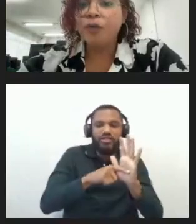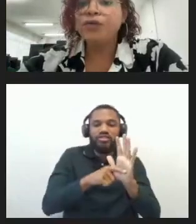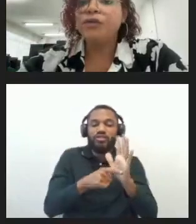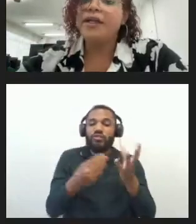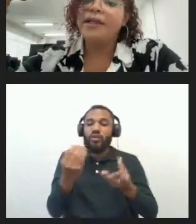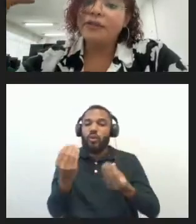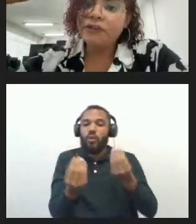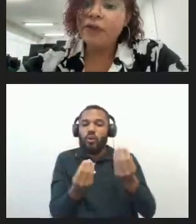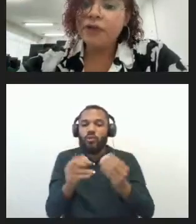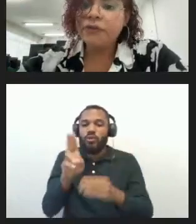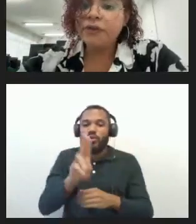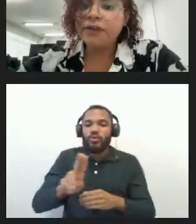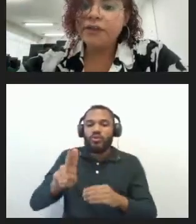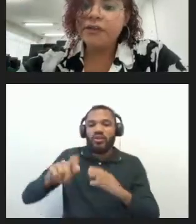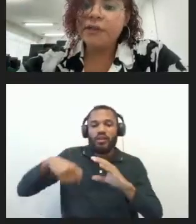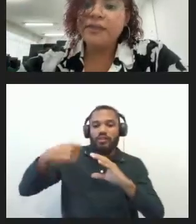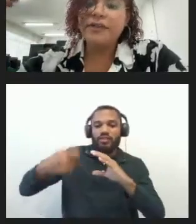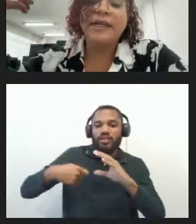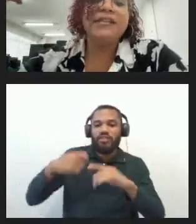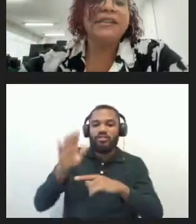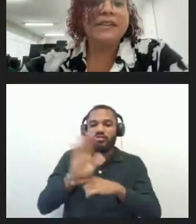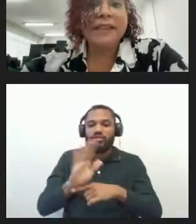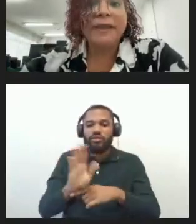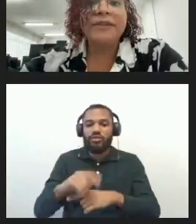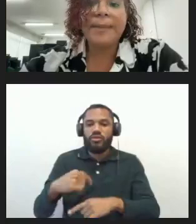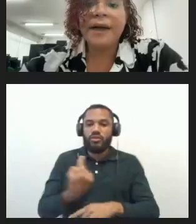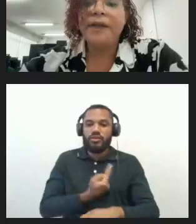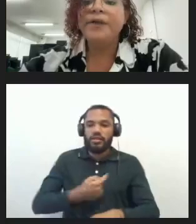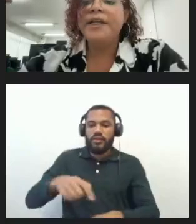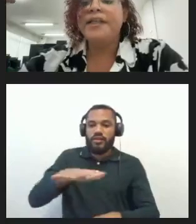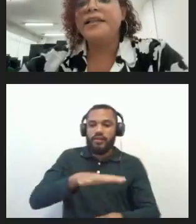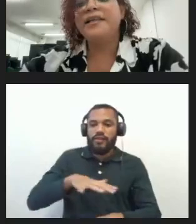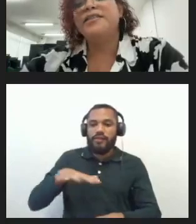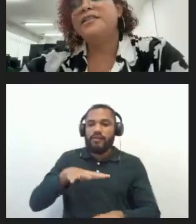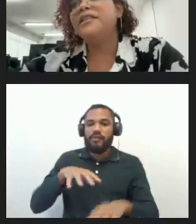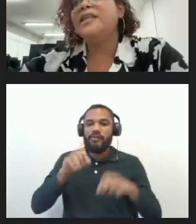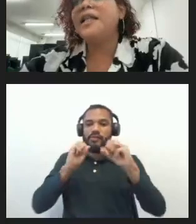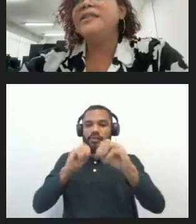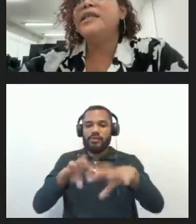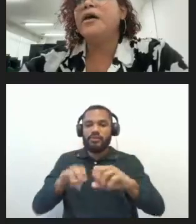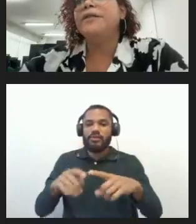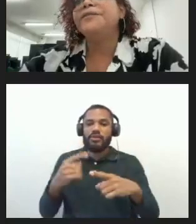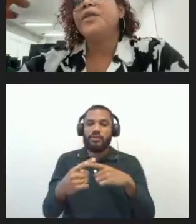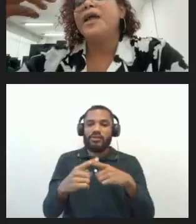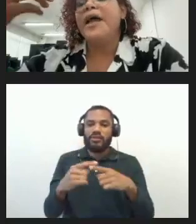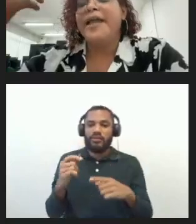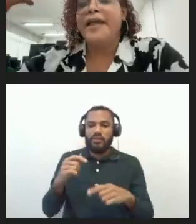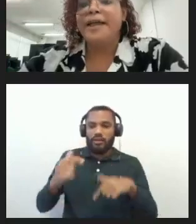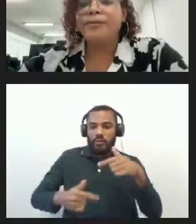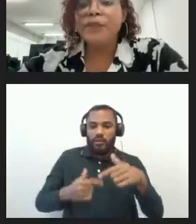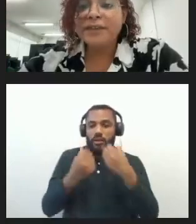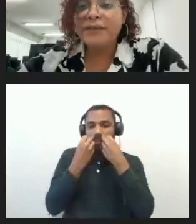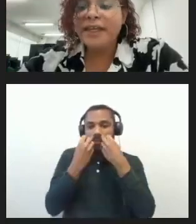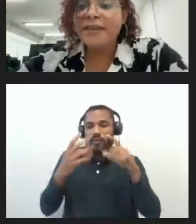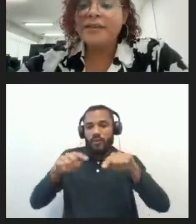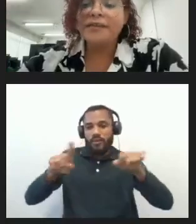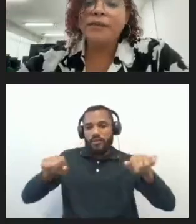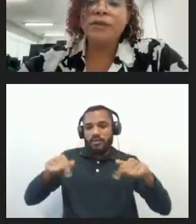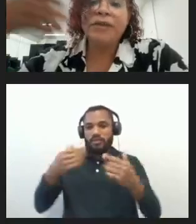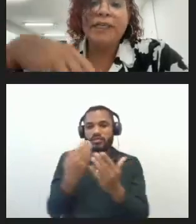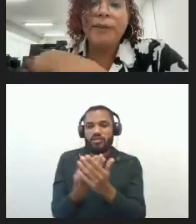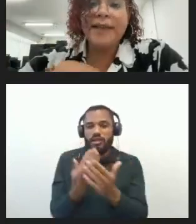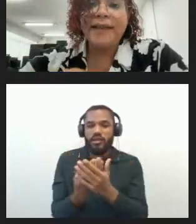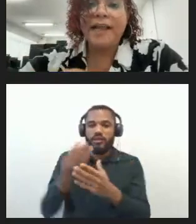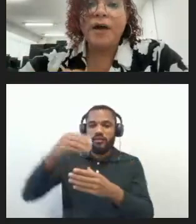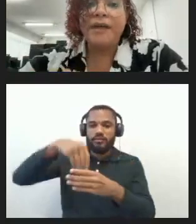de recurso nos nossos contextos educacionais, a gente ter um trabalho interessante em sala de aula. Muitas